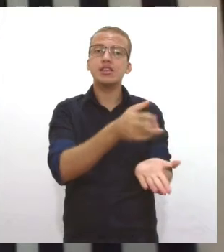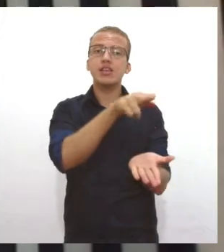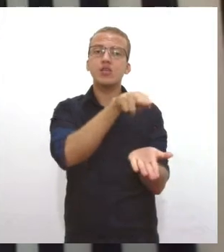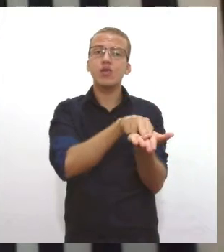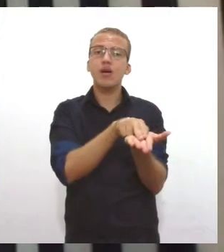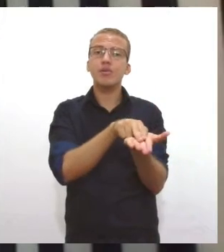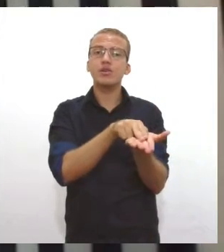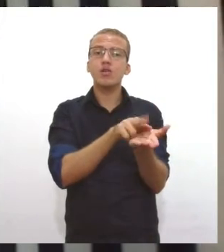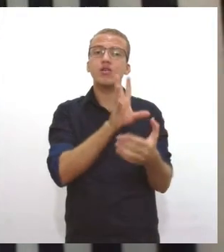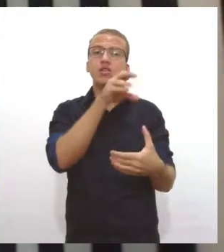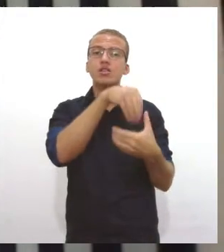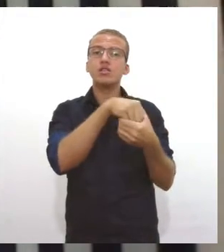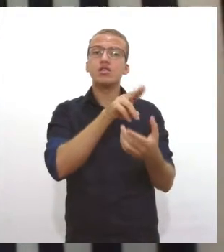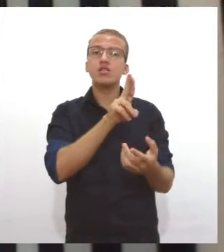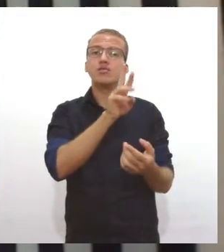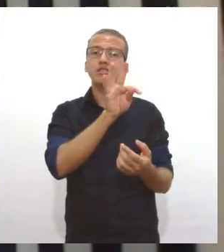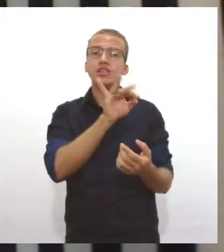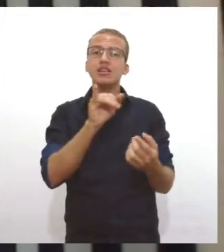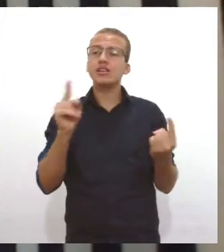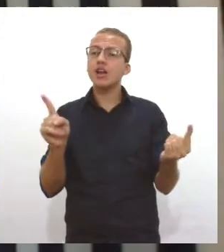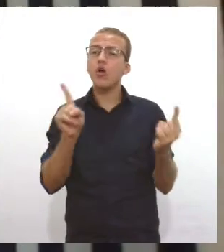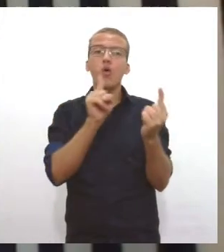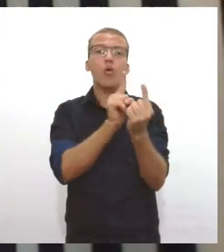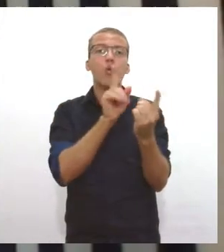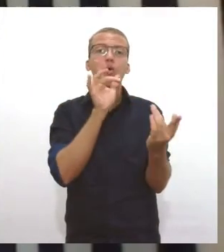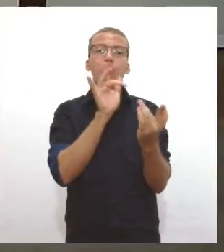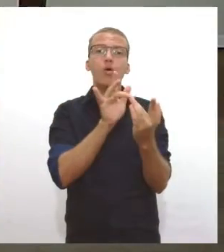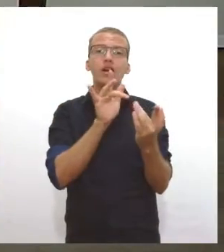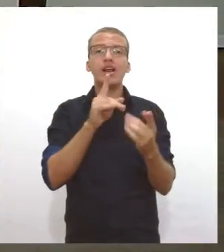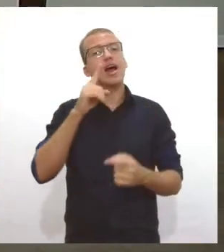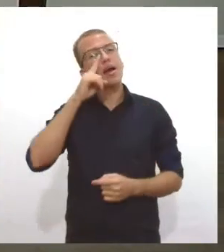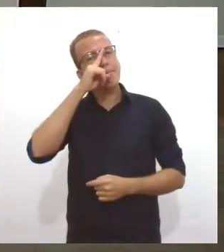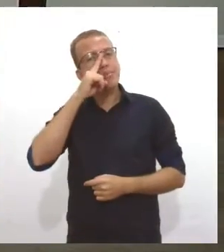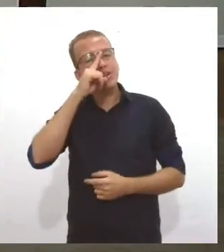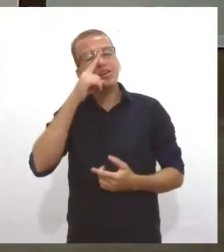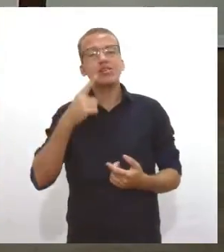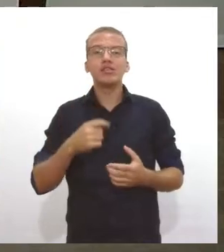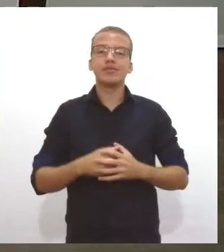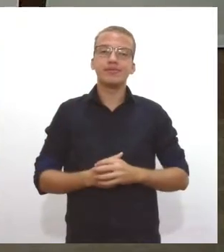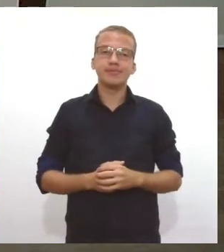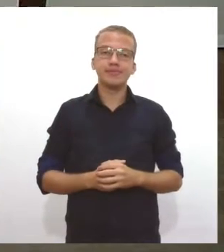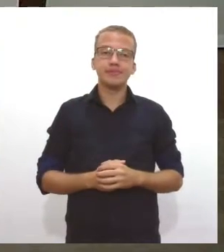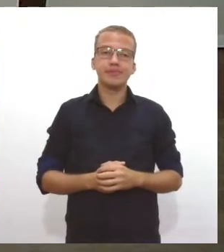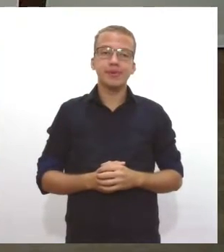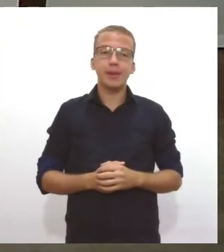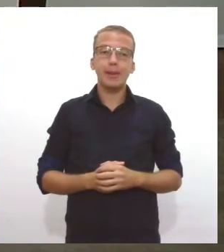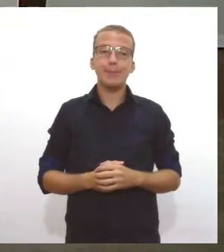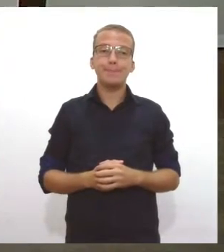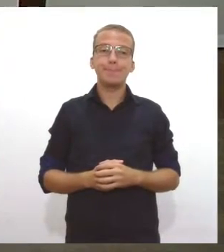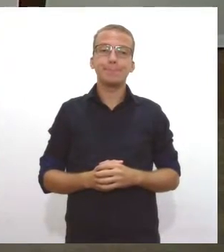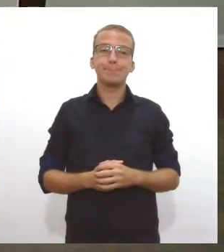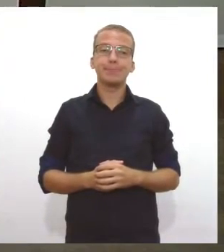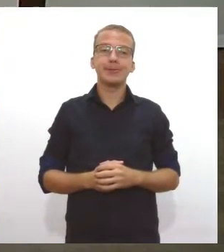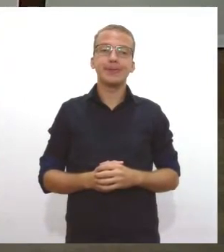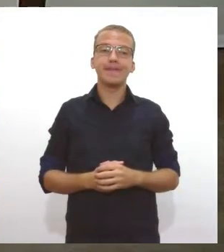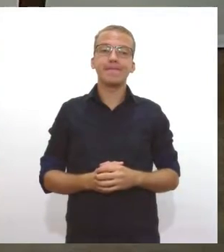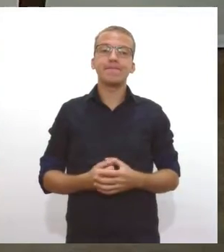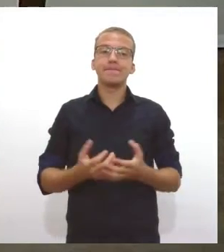muito grave essa situação mas não podemos permitir isso é vamos ampliar um pouquinho eu queria